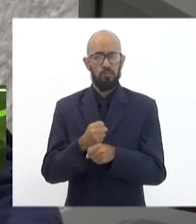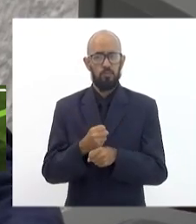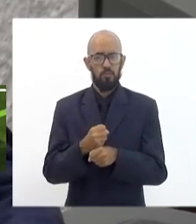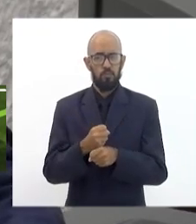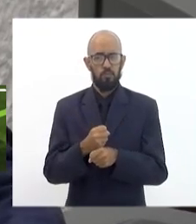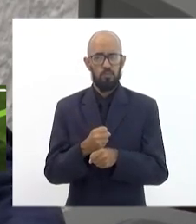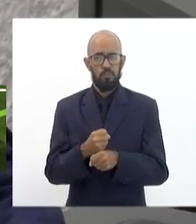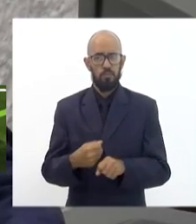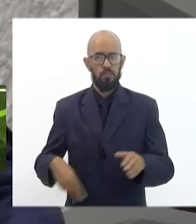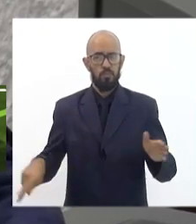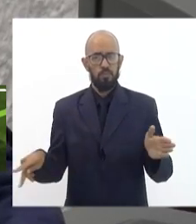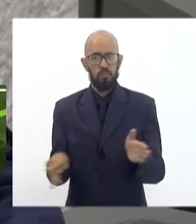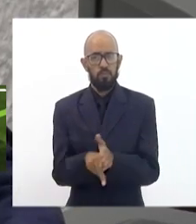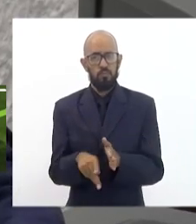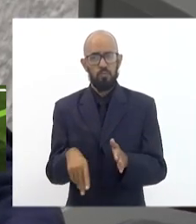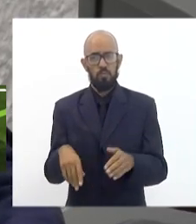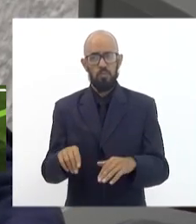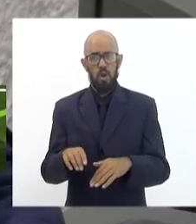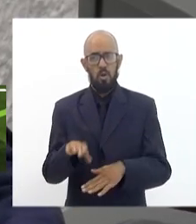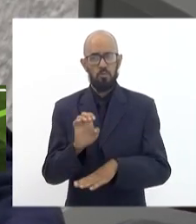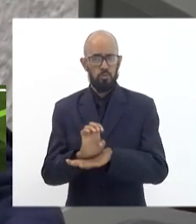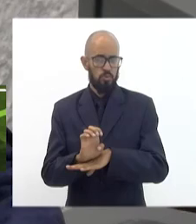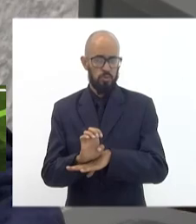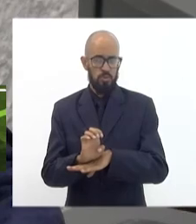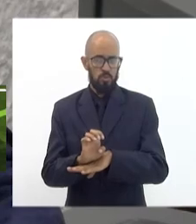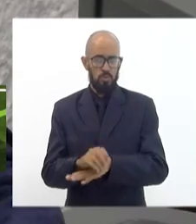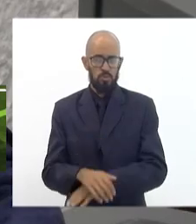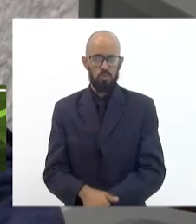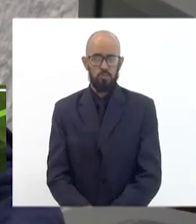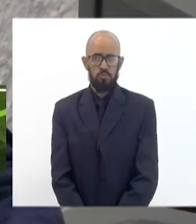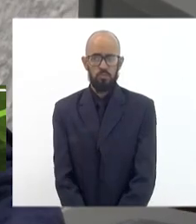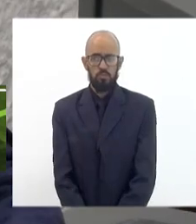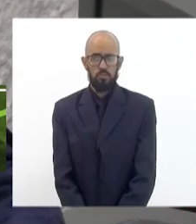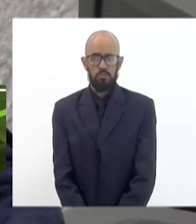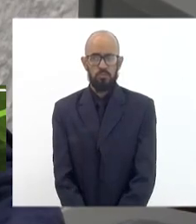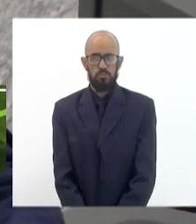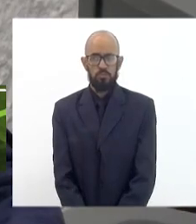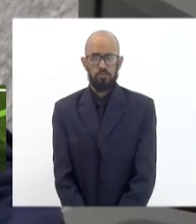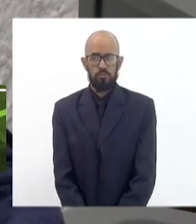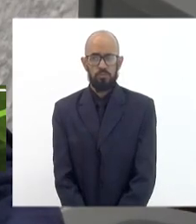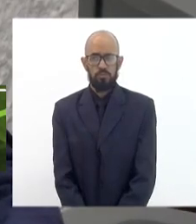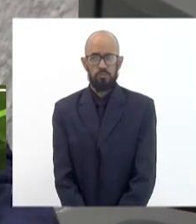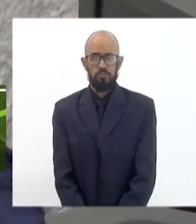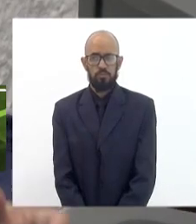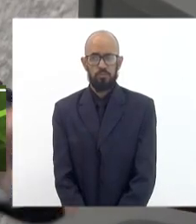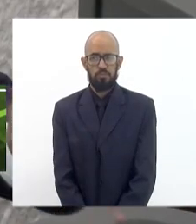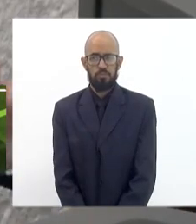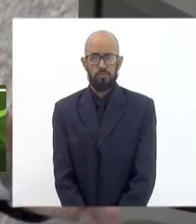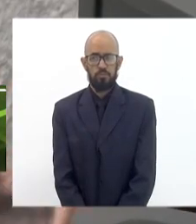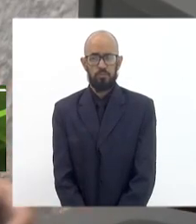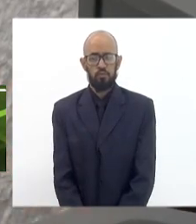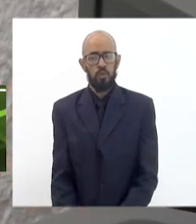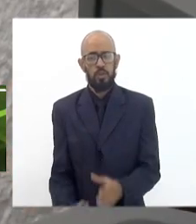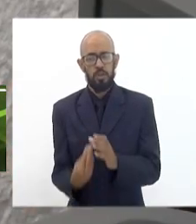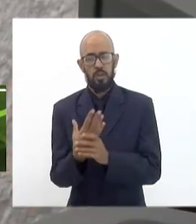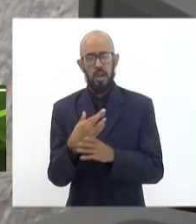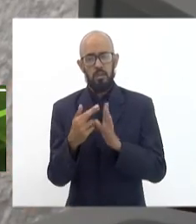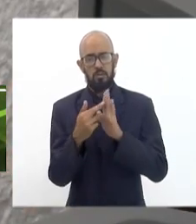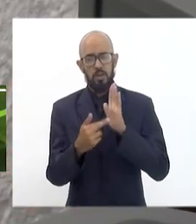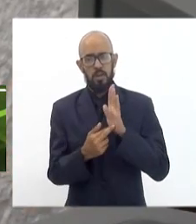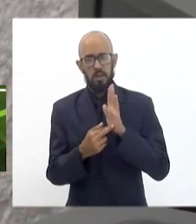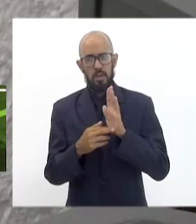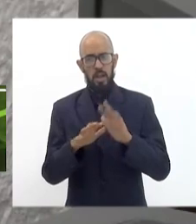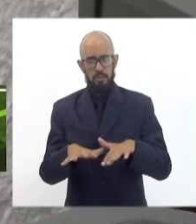em próprios estaduais e em próprios estaduais com definido dessa forma